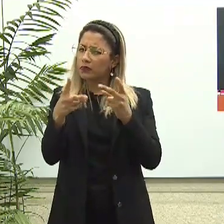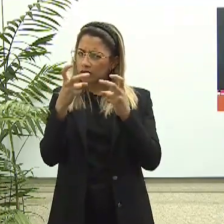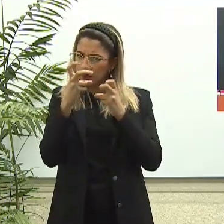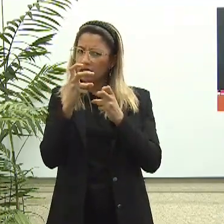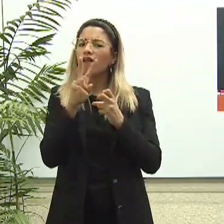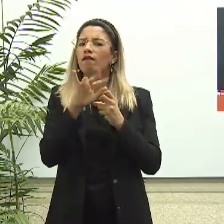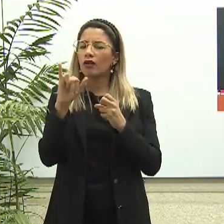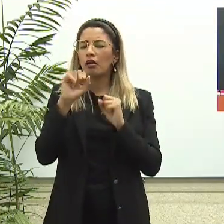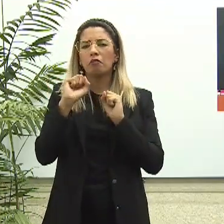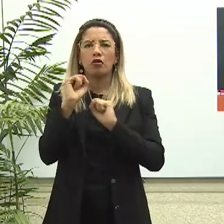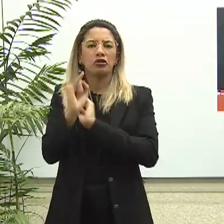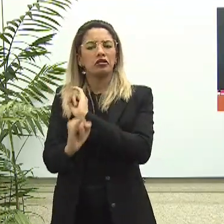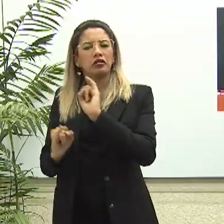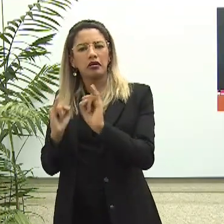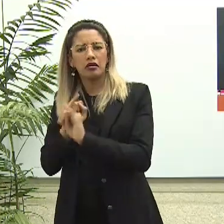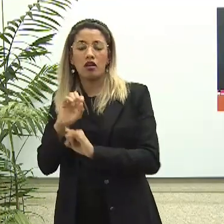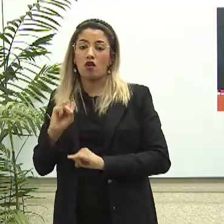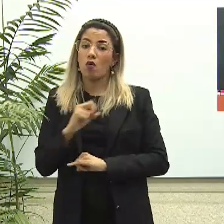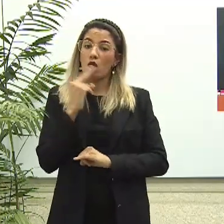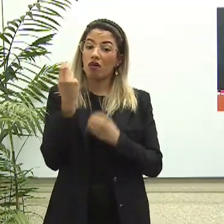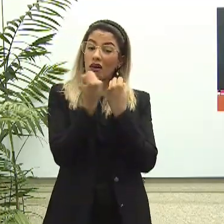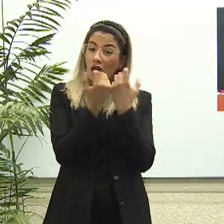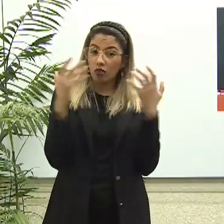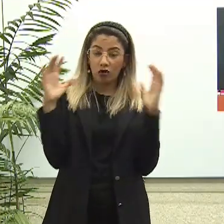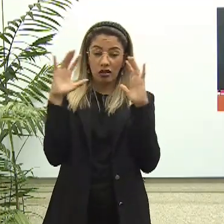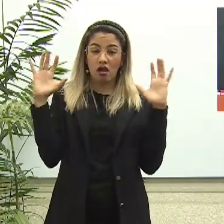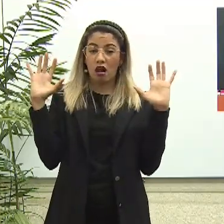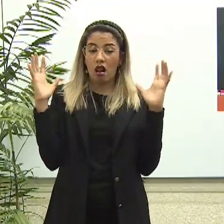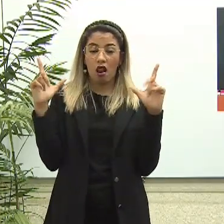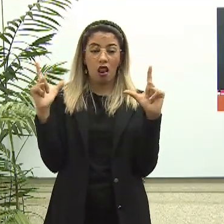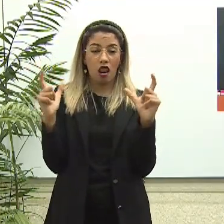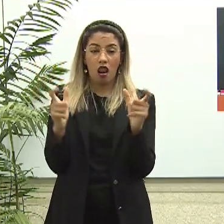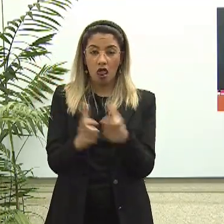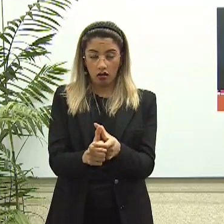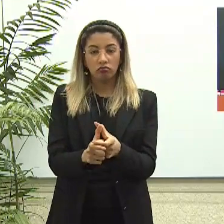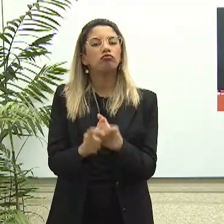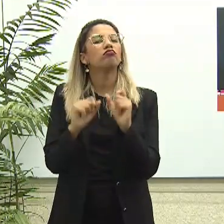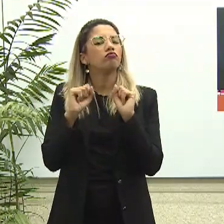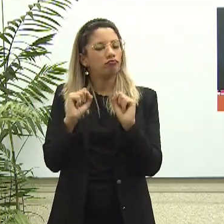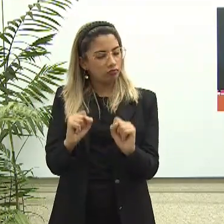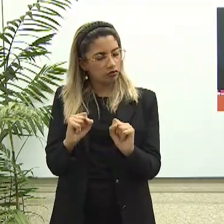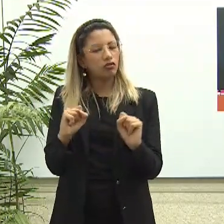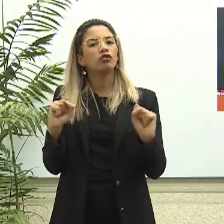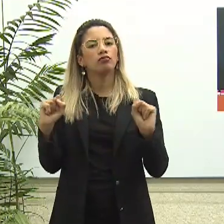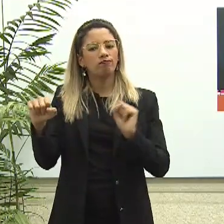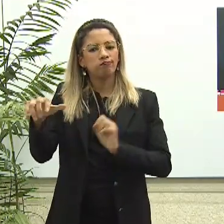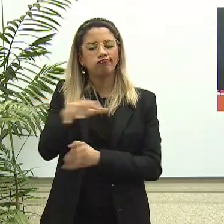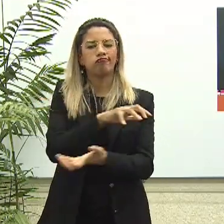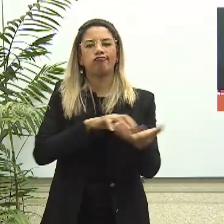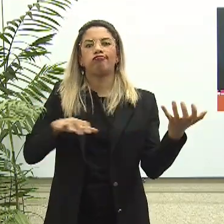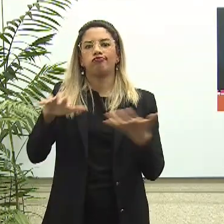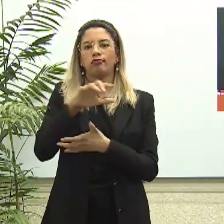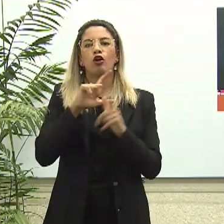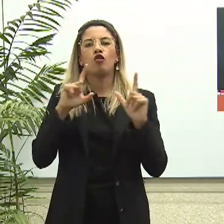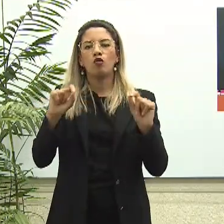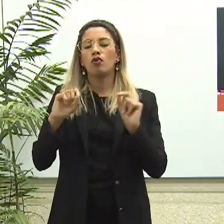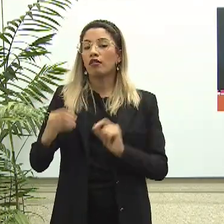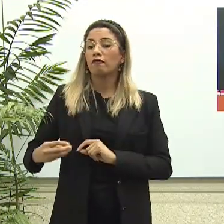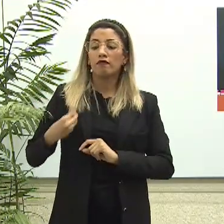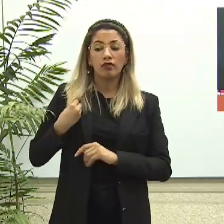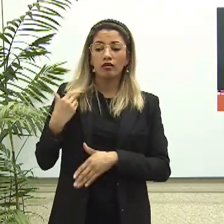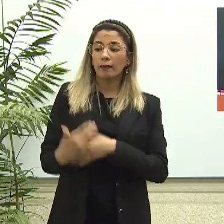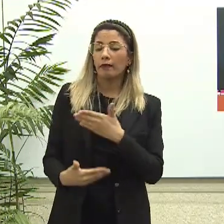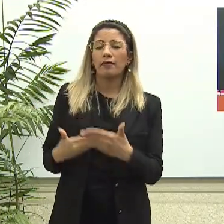caminho digital seja pelo esgotamento da natureza a gente tá caminhando para um colapso da possibilidade de continuar vivendo né dado